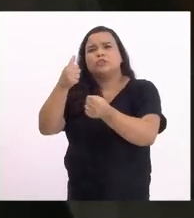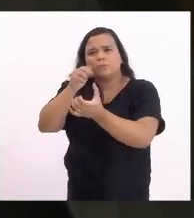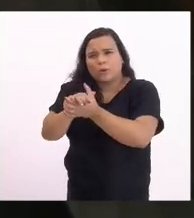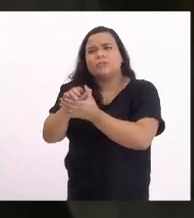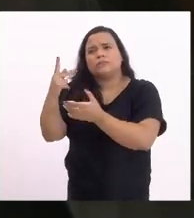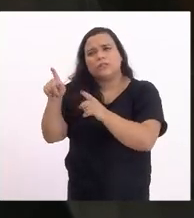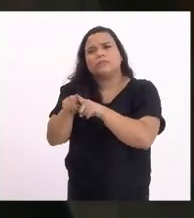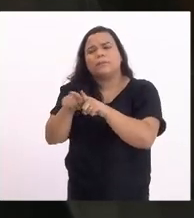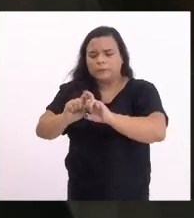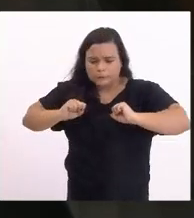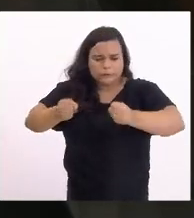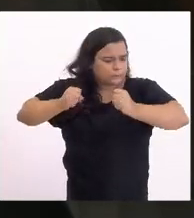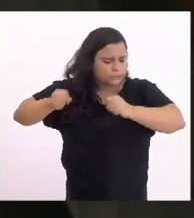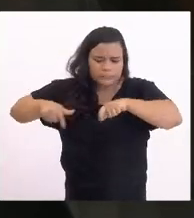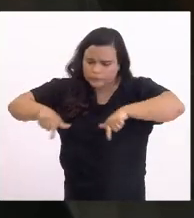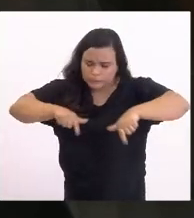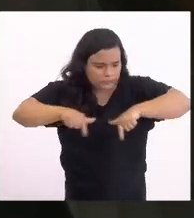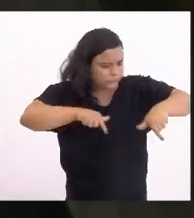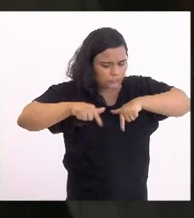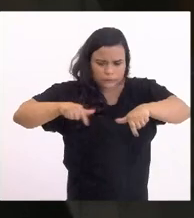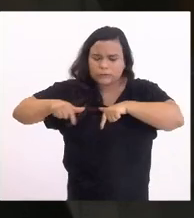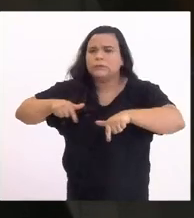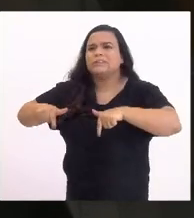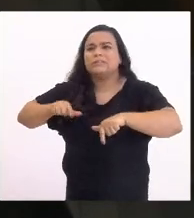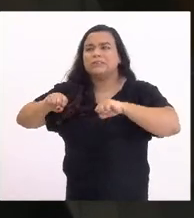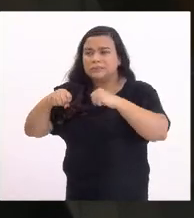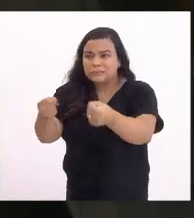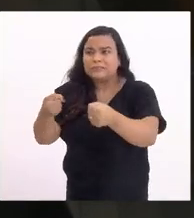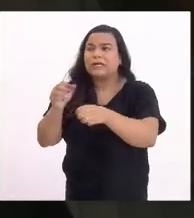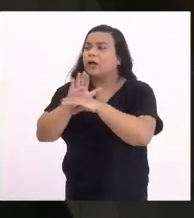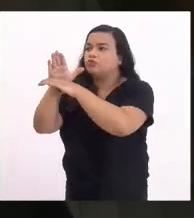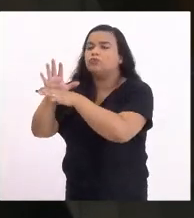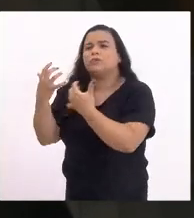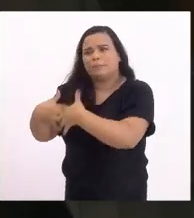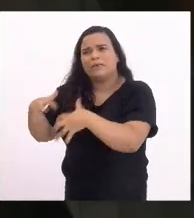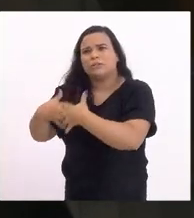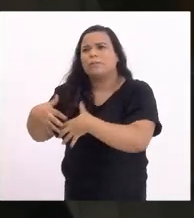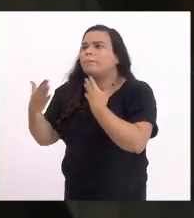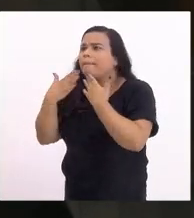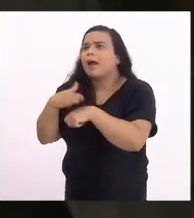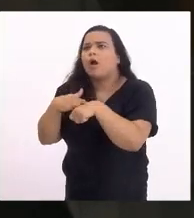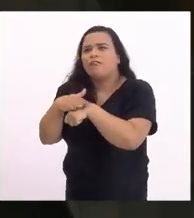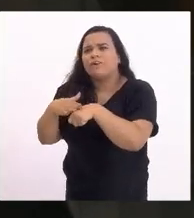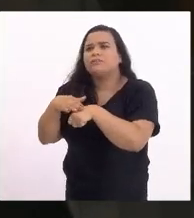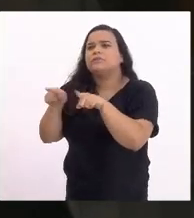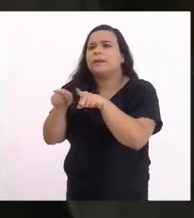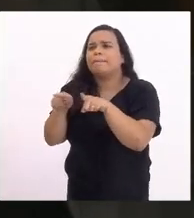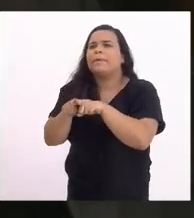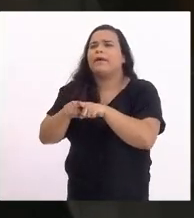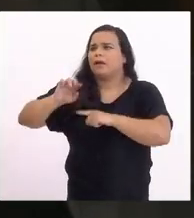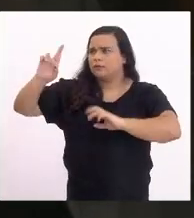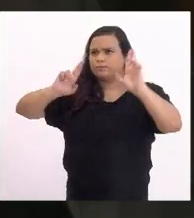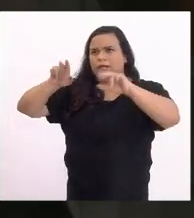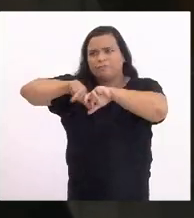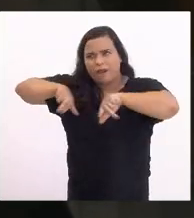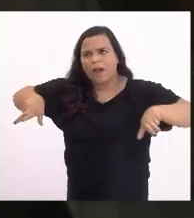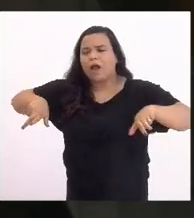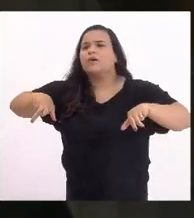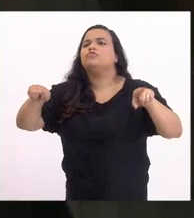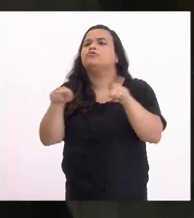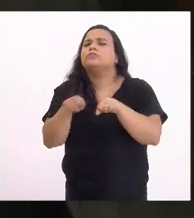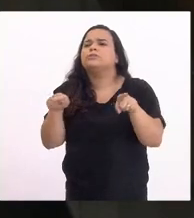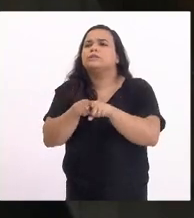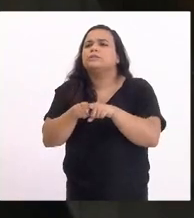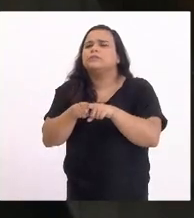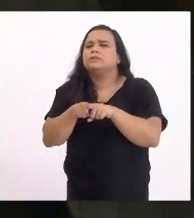que podem, com muito compromisso com o povo petropolitano, dialogando o máximo que podem com as autoridades constituídas, ressaltar